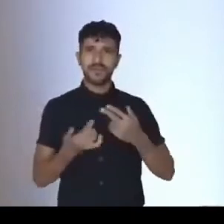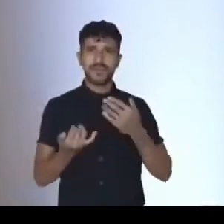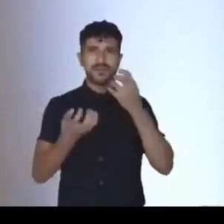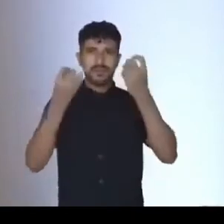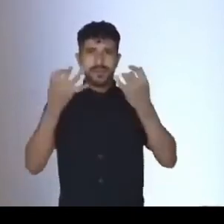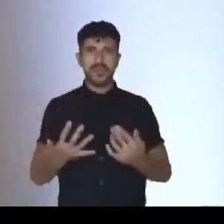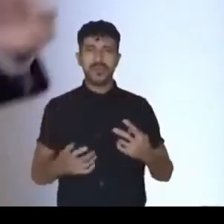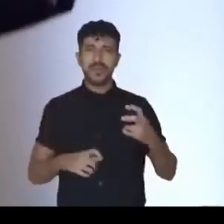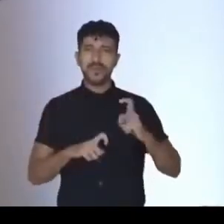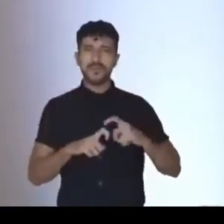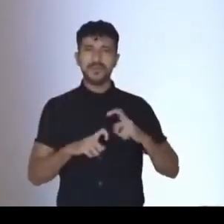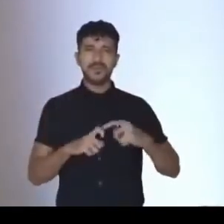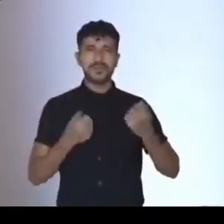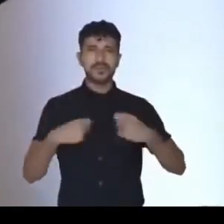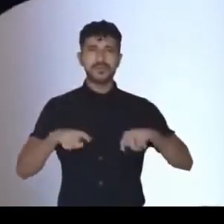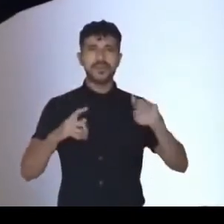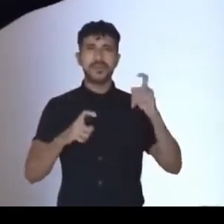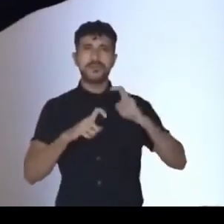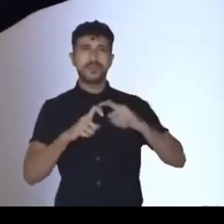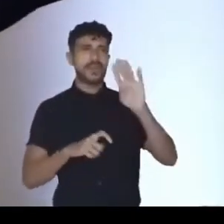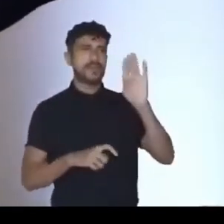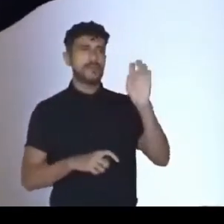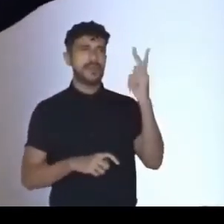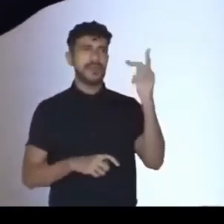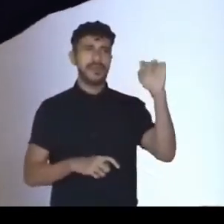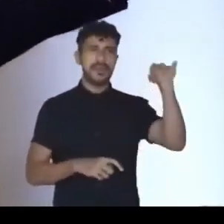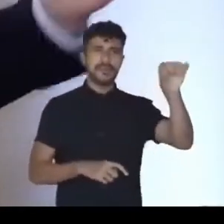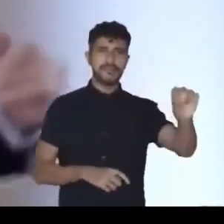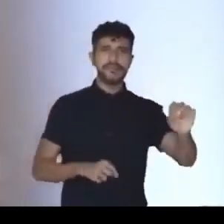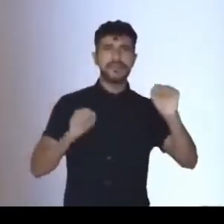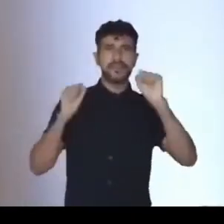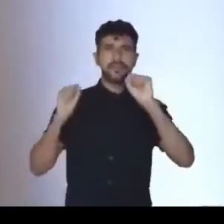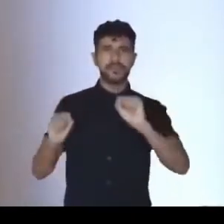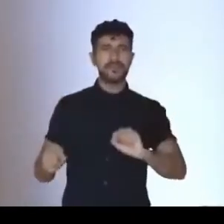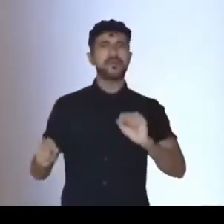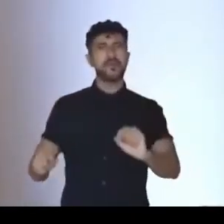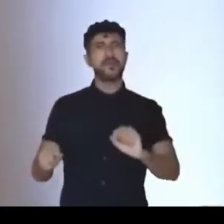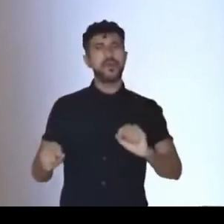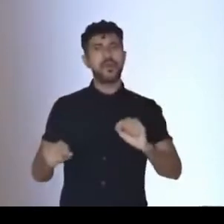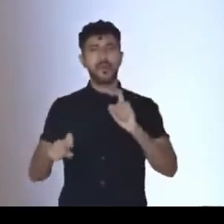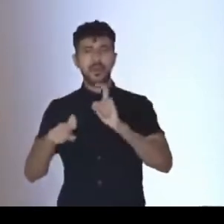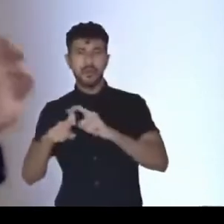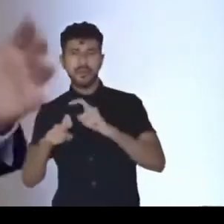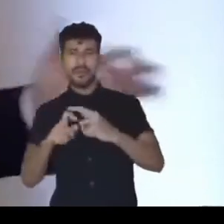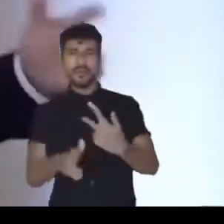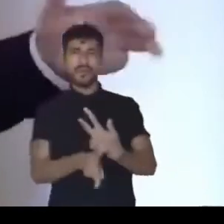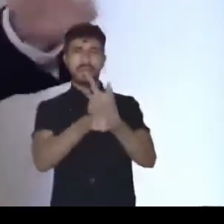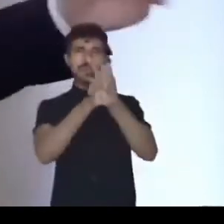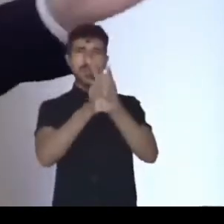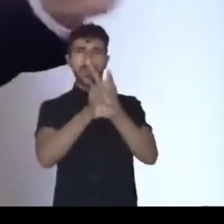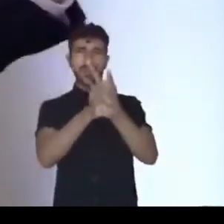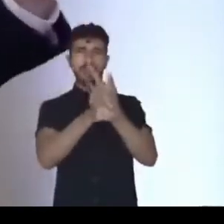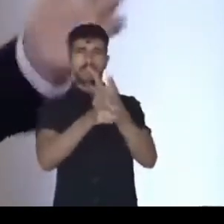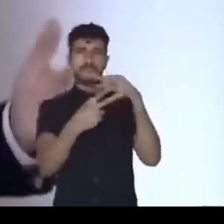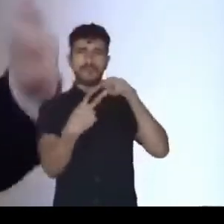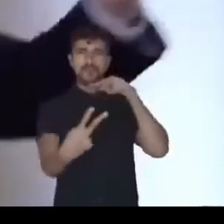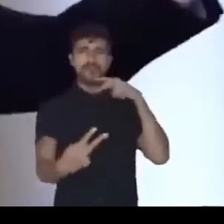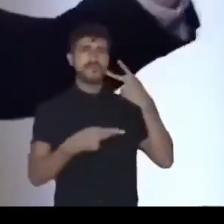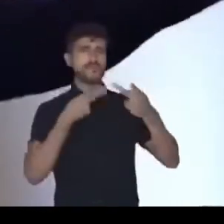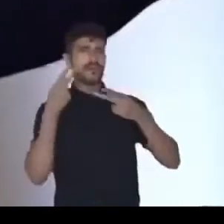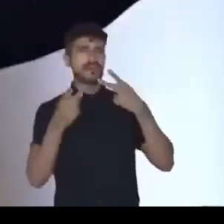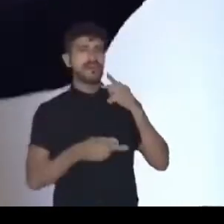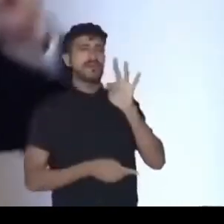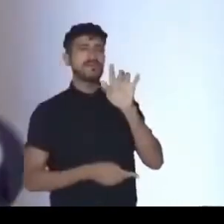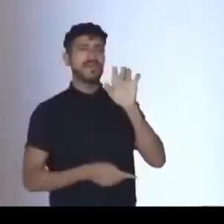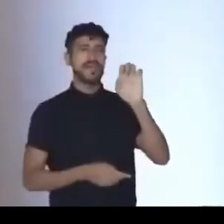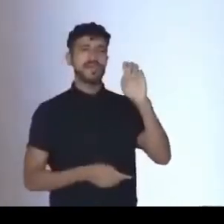Bahama. Faz uma consulta telemedicina, que eles falam tanto para nós, da telemedicina vai resolver. Por